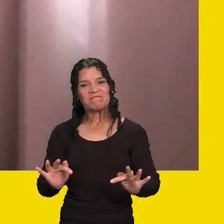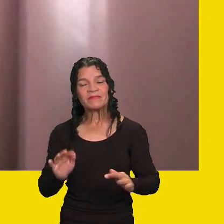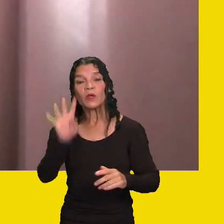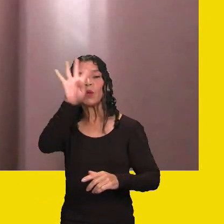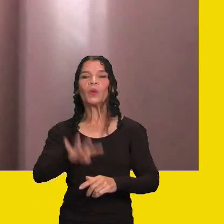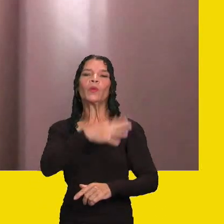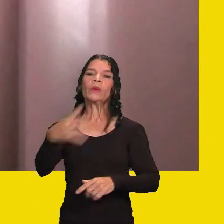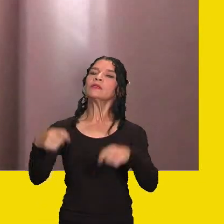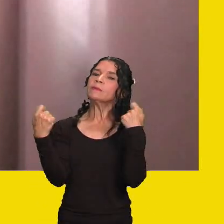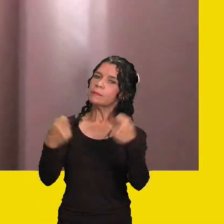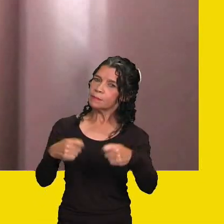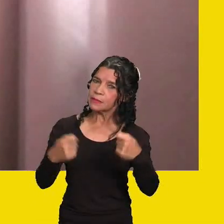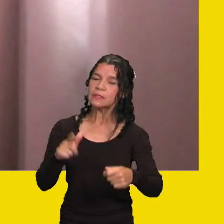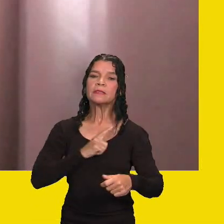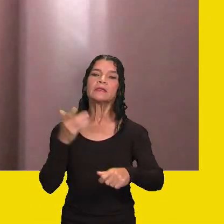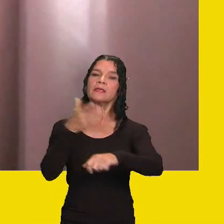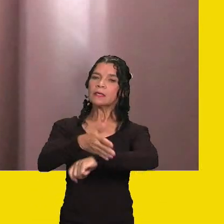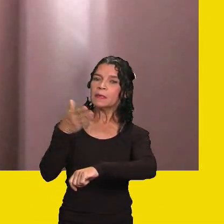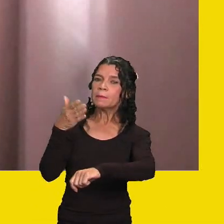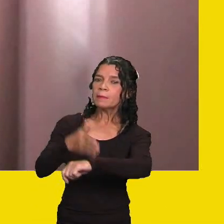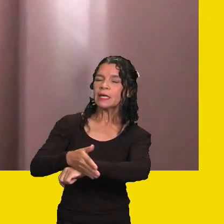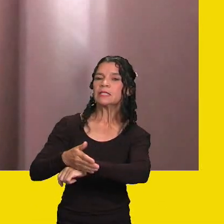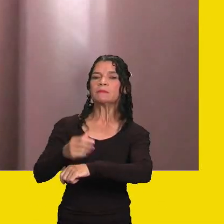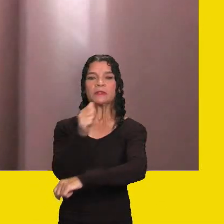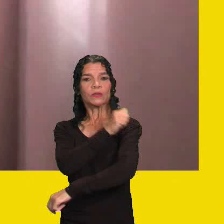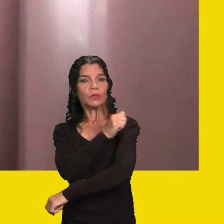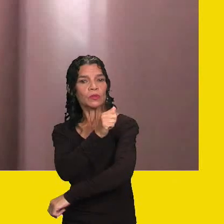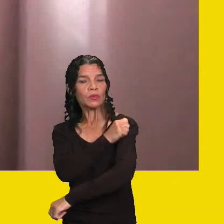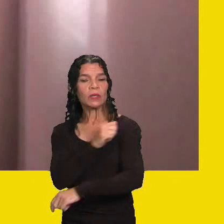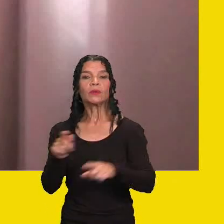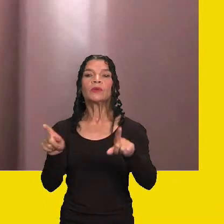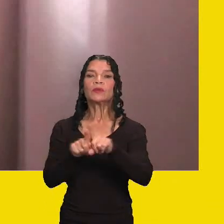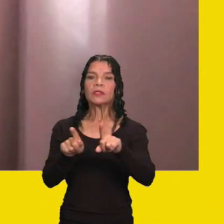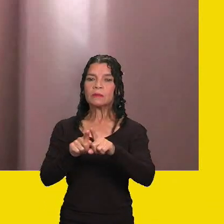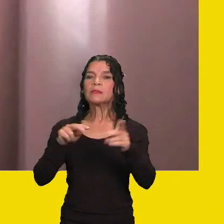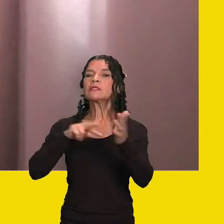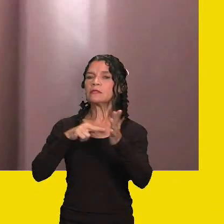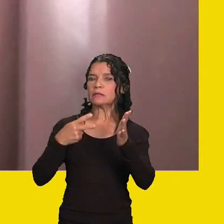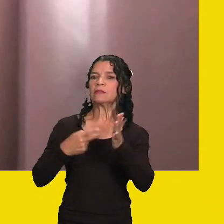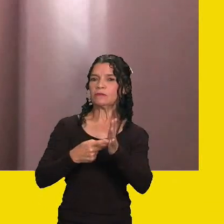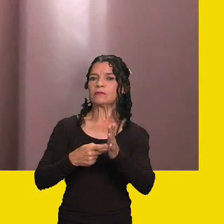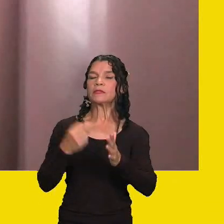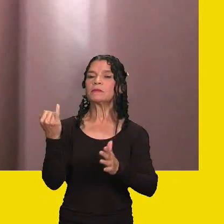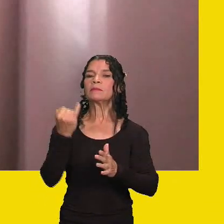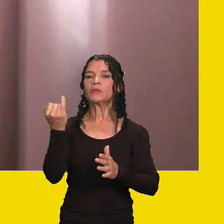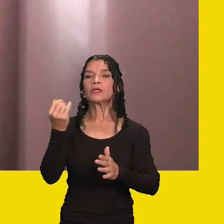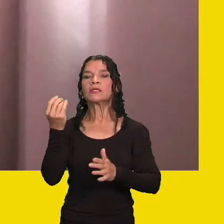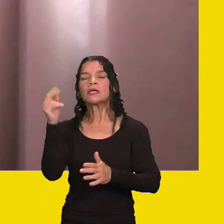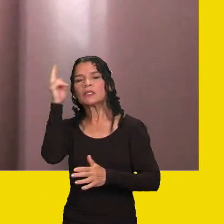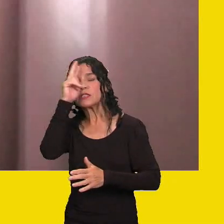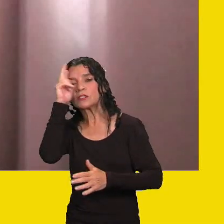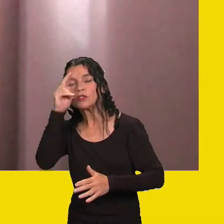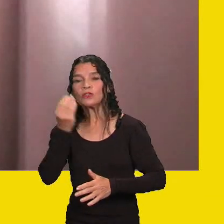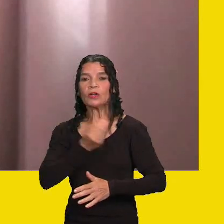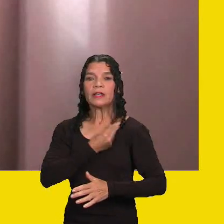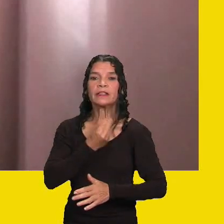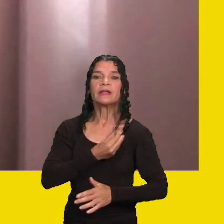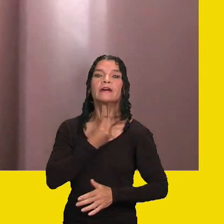ele precisa ter a participação, sim, do estudante, né? Para que ele seja significativo para esses sujeitos da